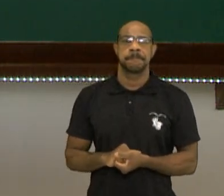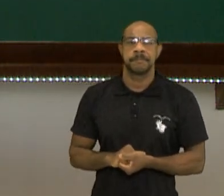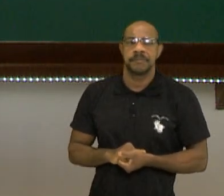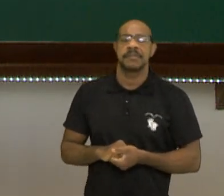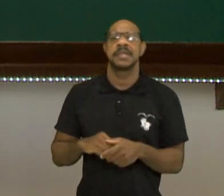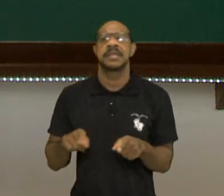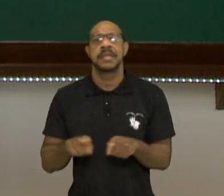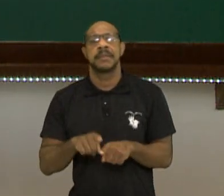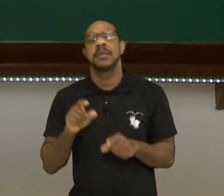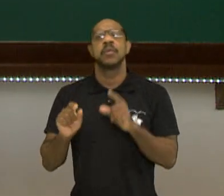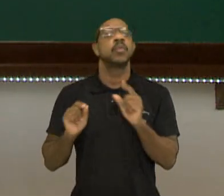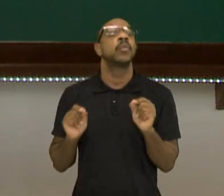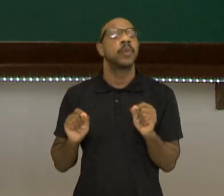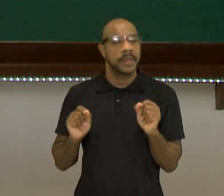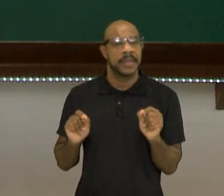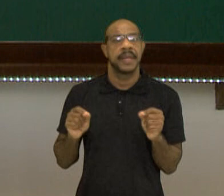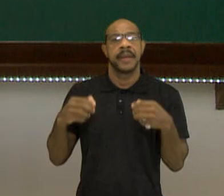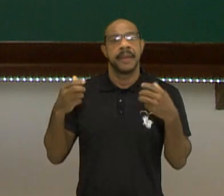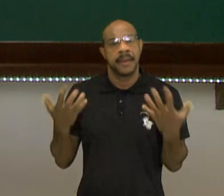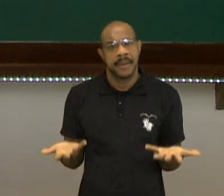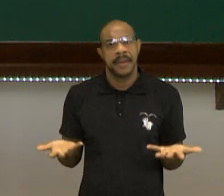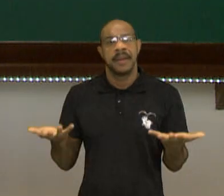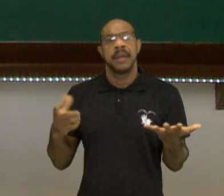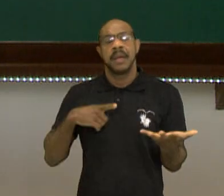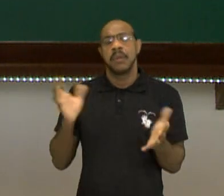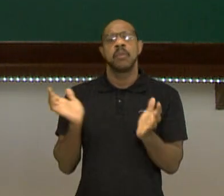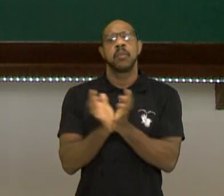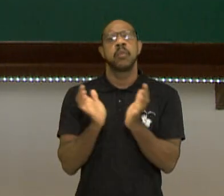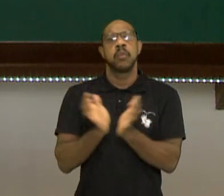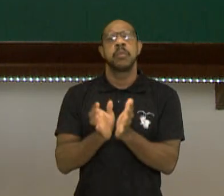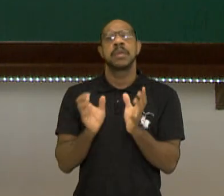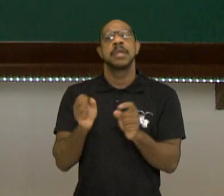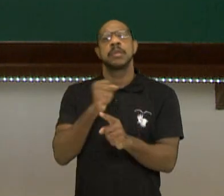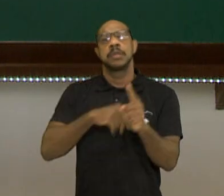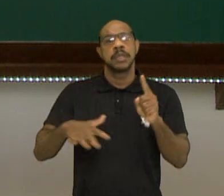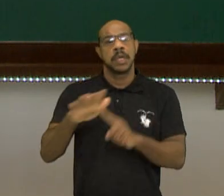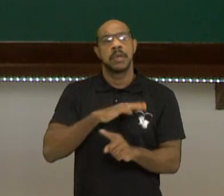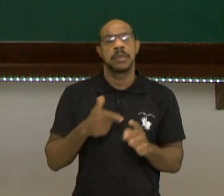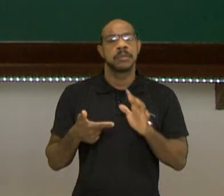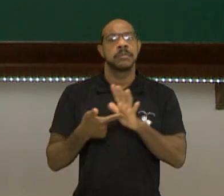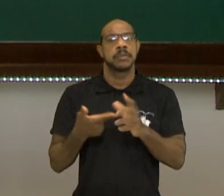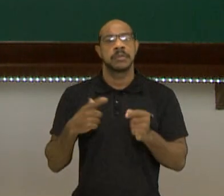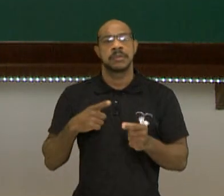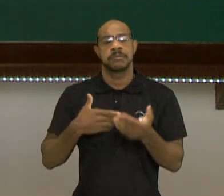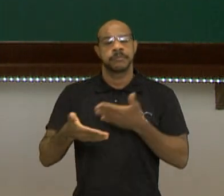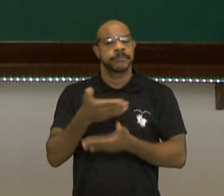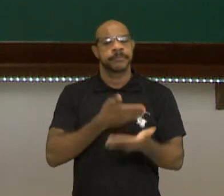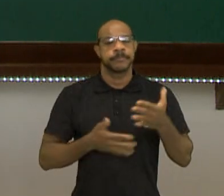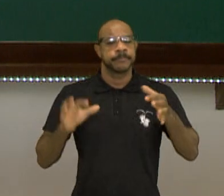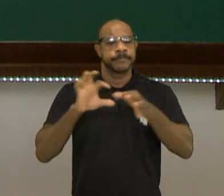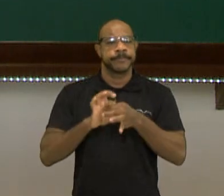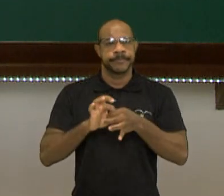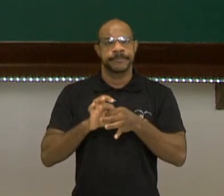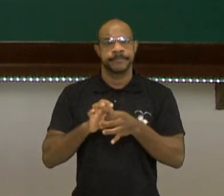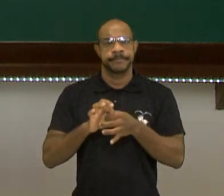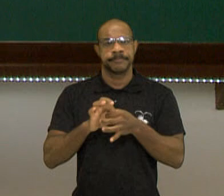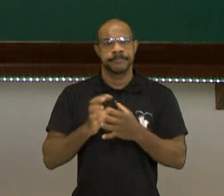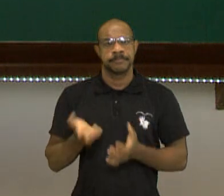muito amplo, que é um conjunto social, que se identifica muito pelas questões culturais.